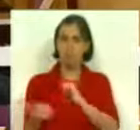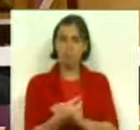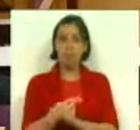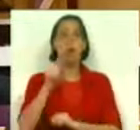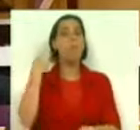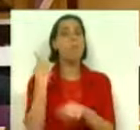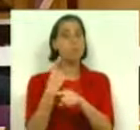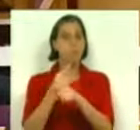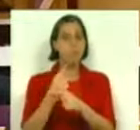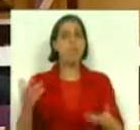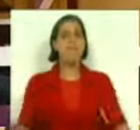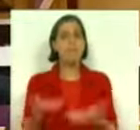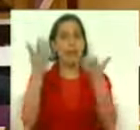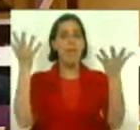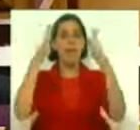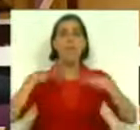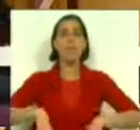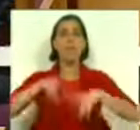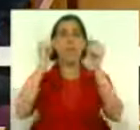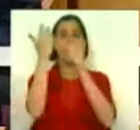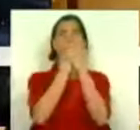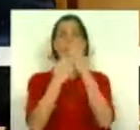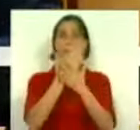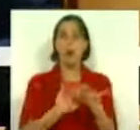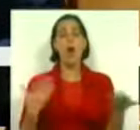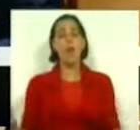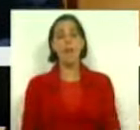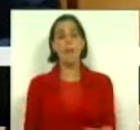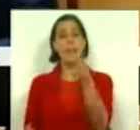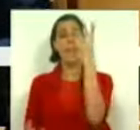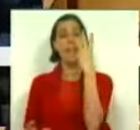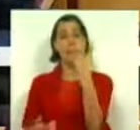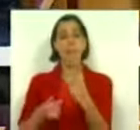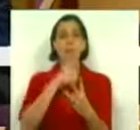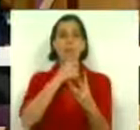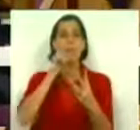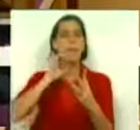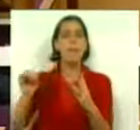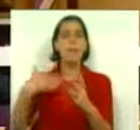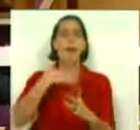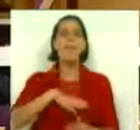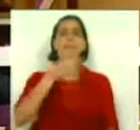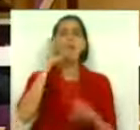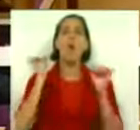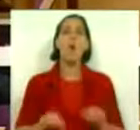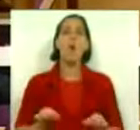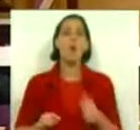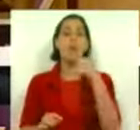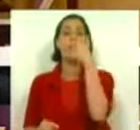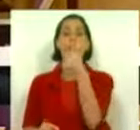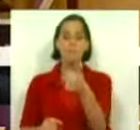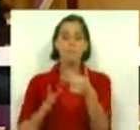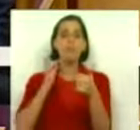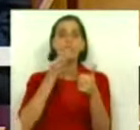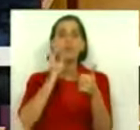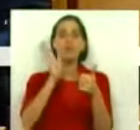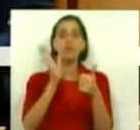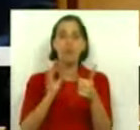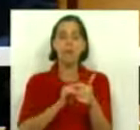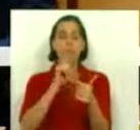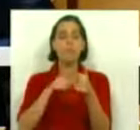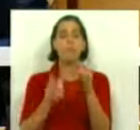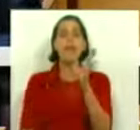que também impulsiona o crescimento económico. E são as três medidas principais de que eu gostaria de falar hoje. A primeira, já aqui